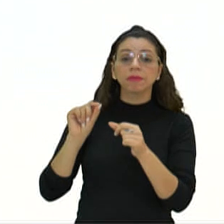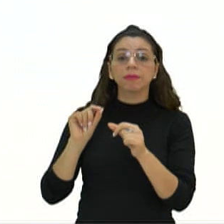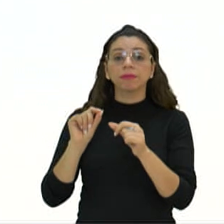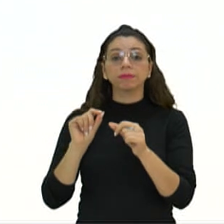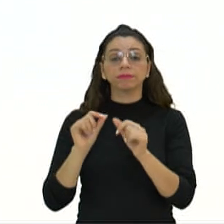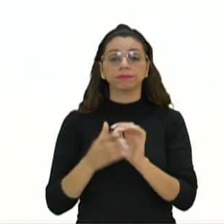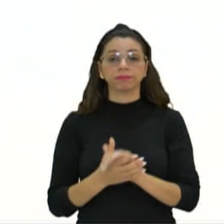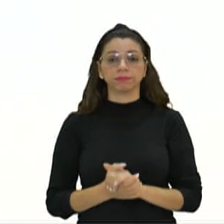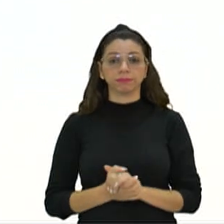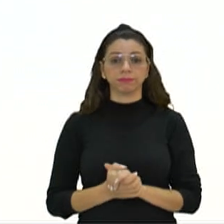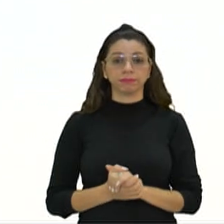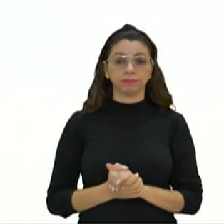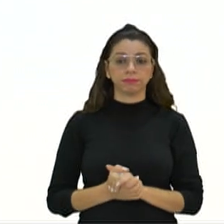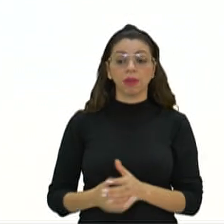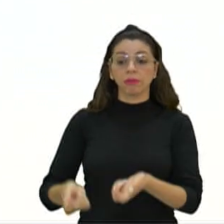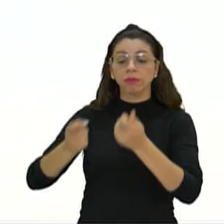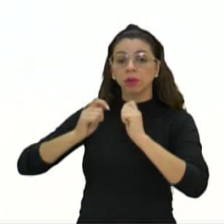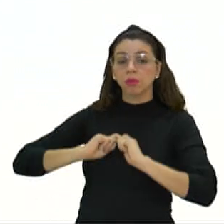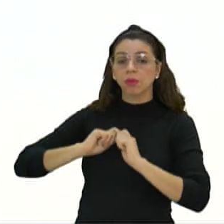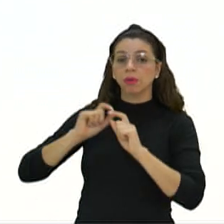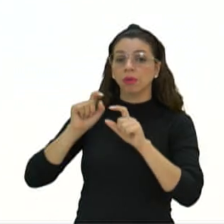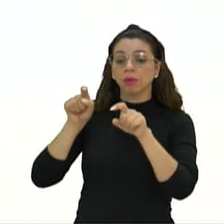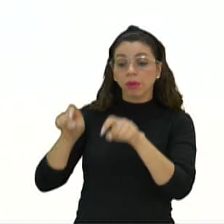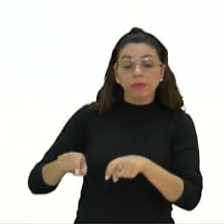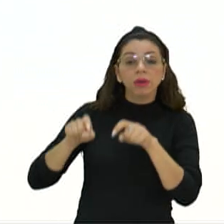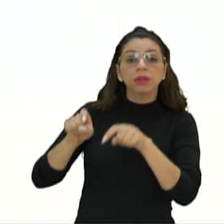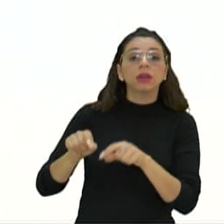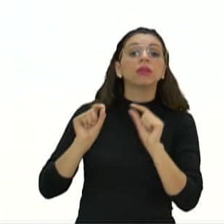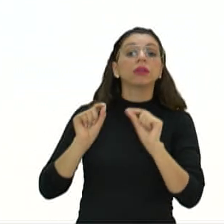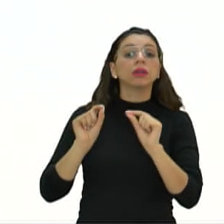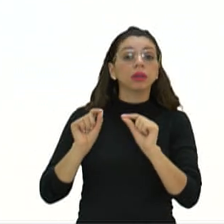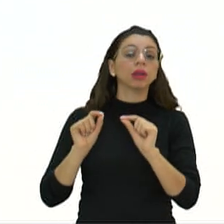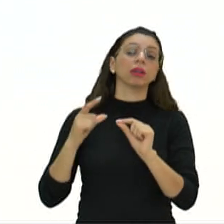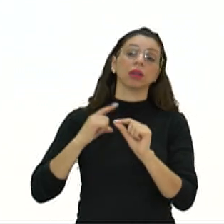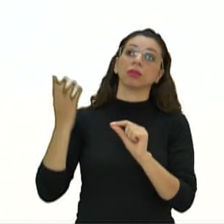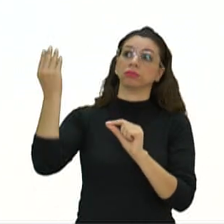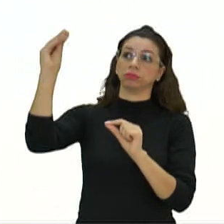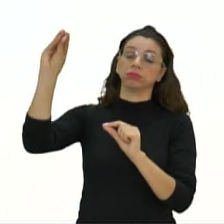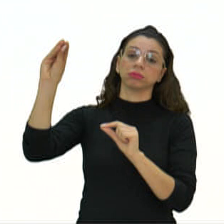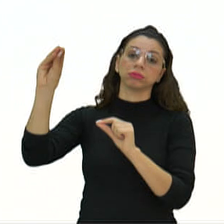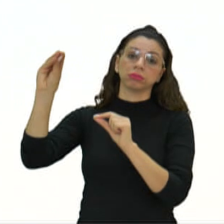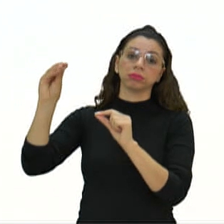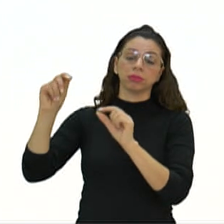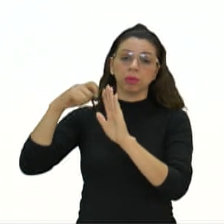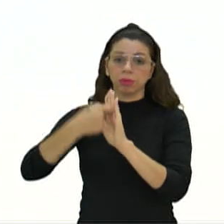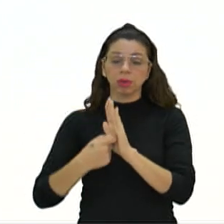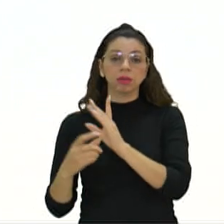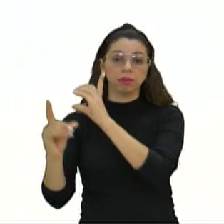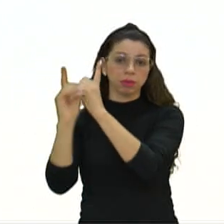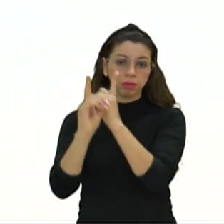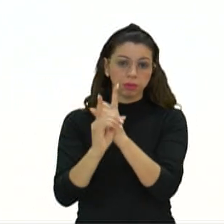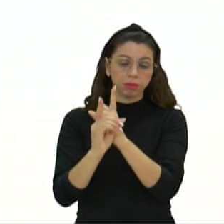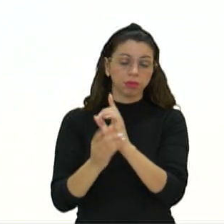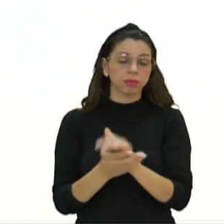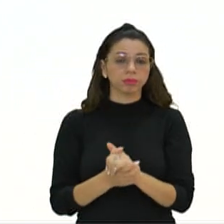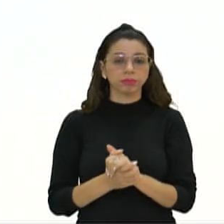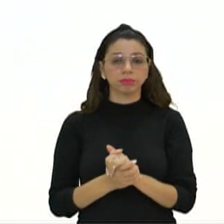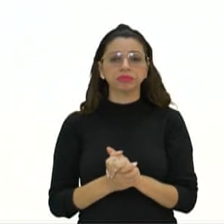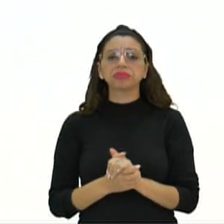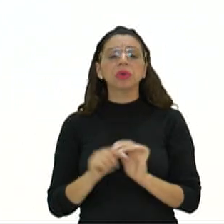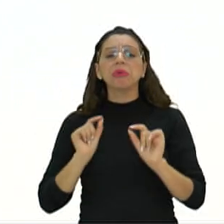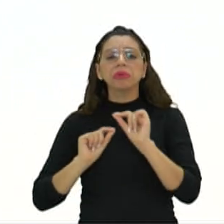Tá ali no texto. Number 5. What was ready in 1847? O que é que ficou pronto no ano